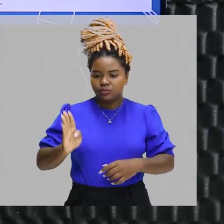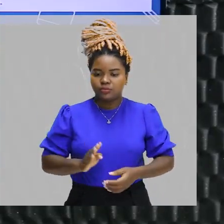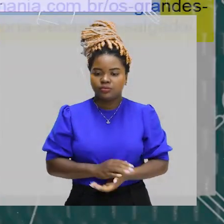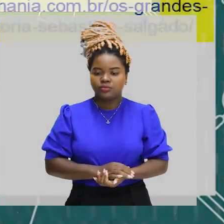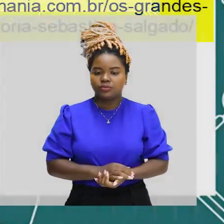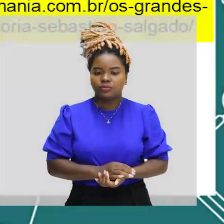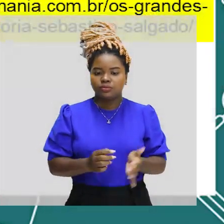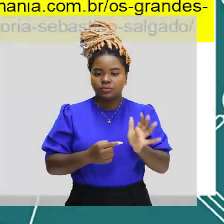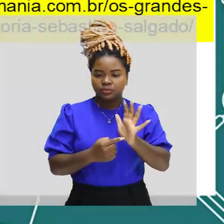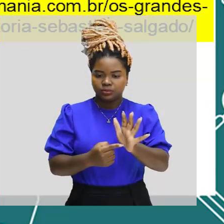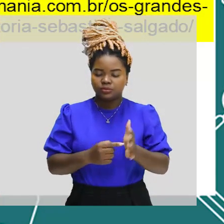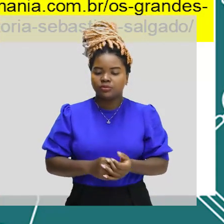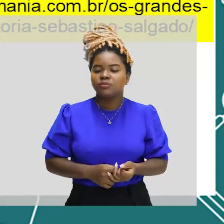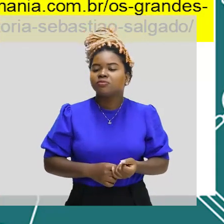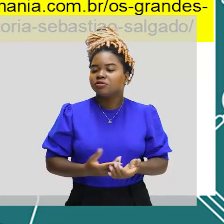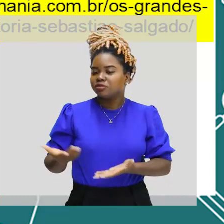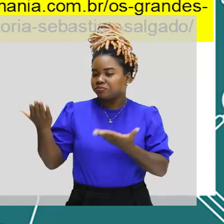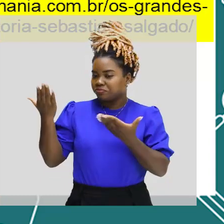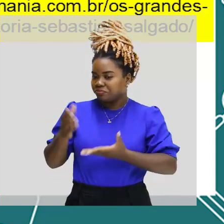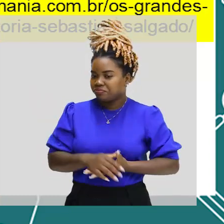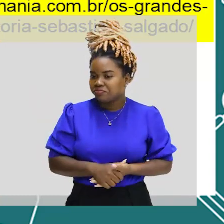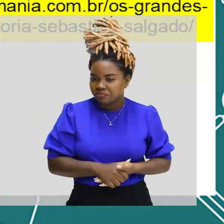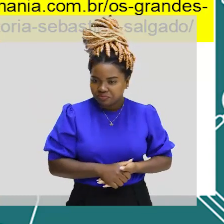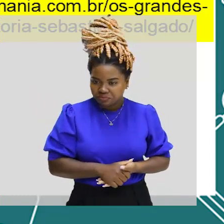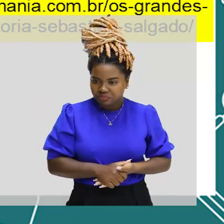Vou mostrar para vocês a obra do